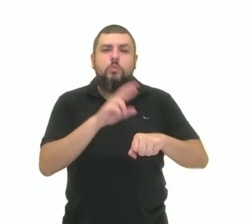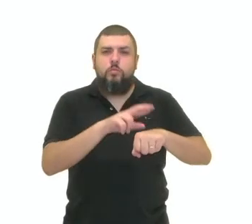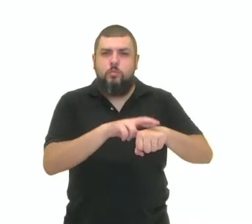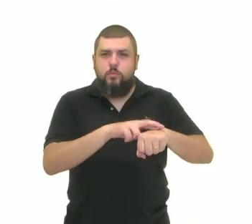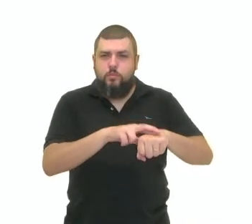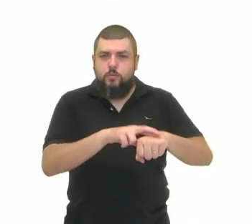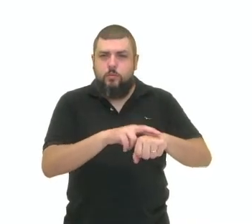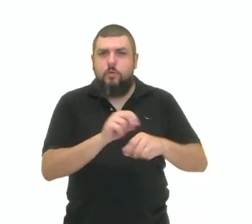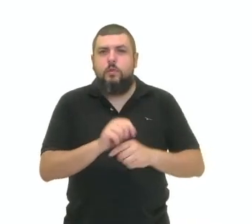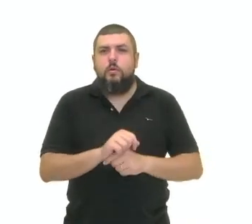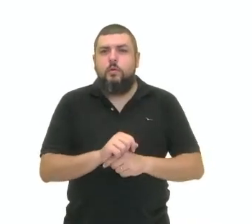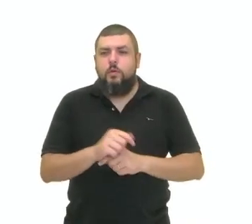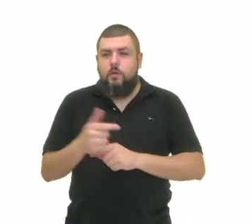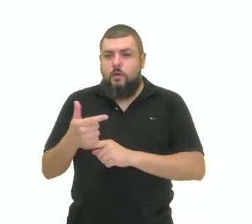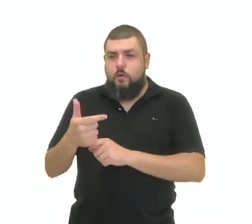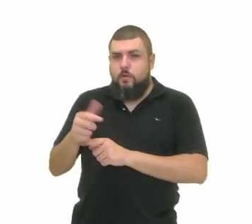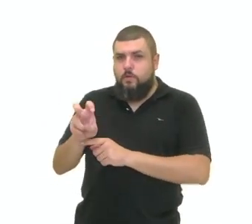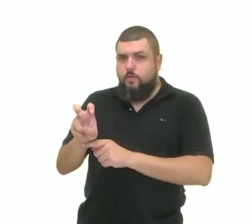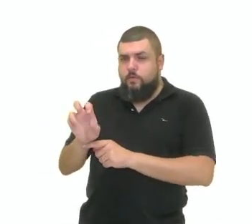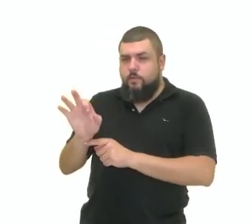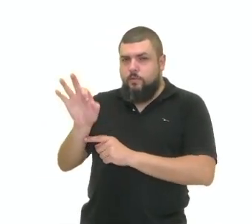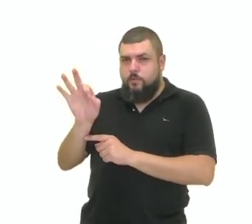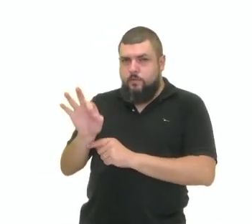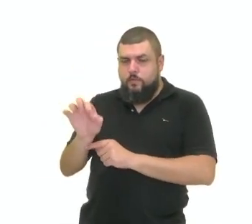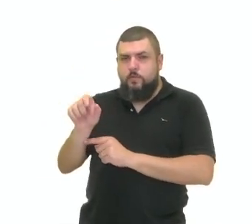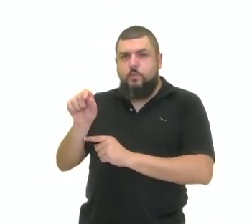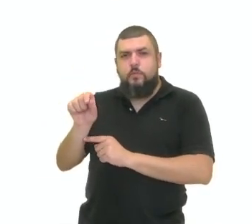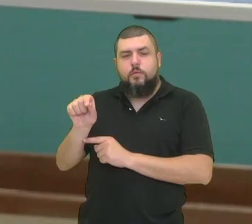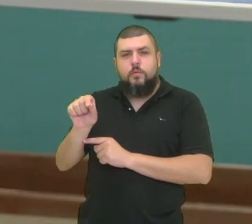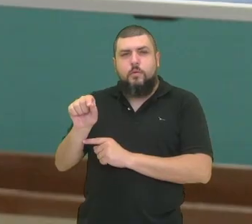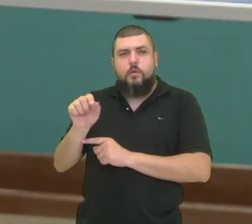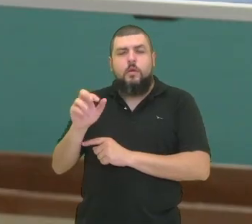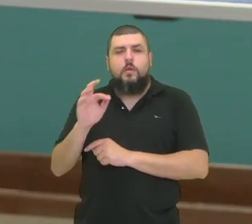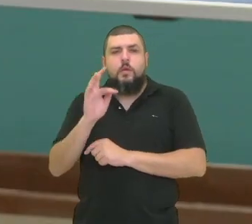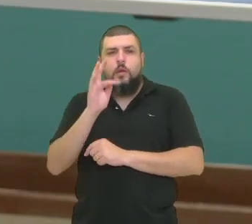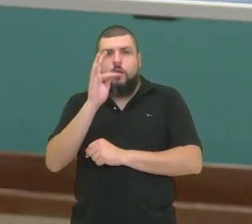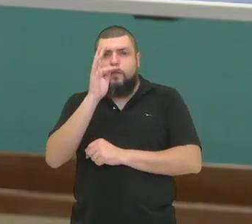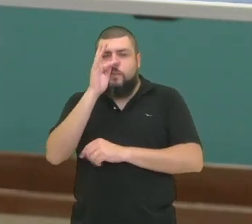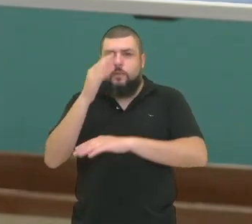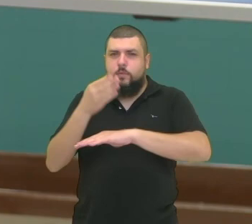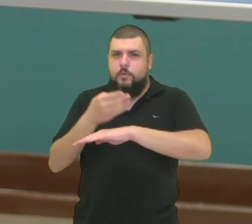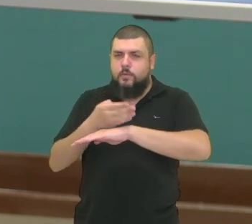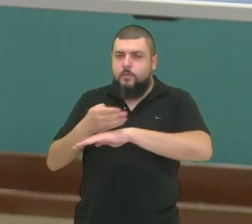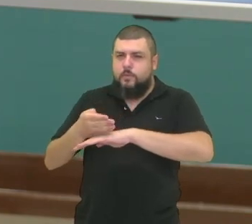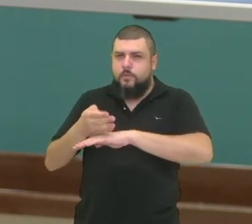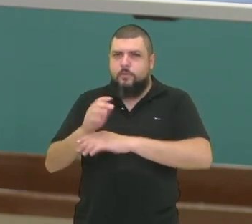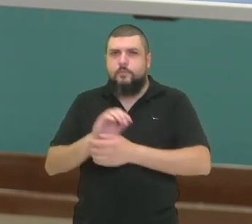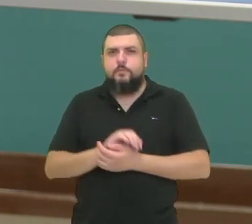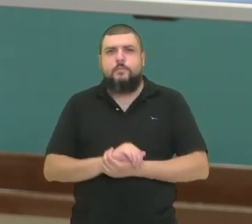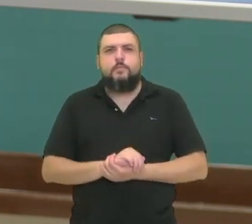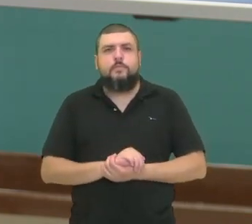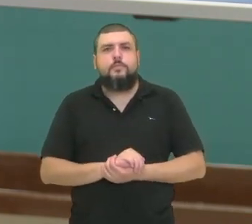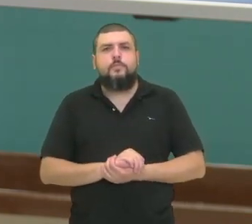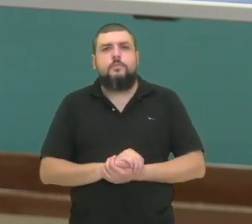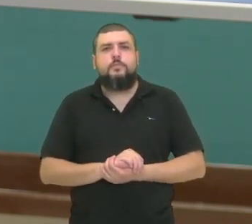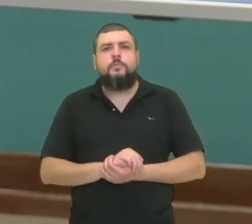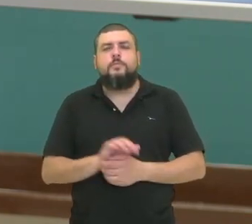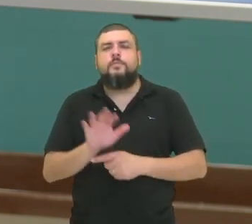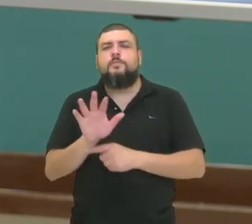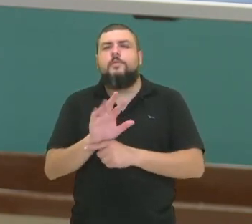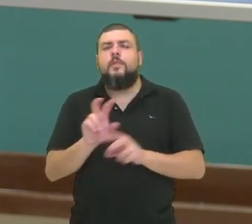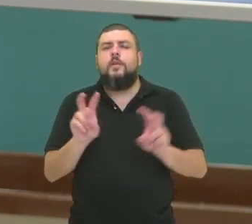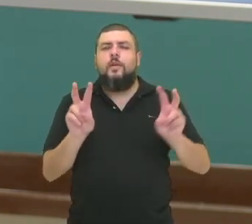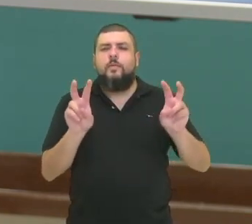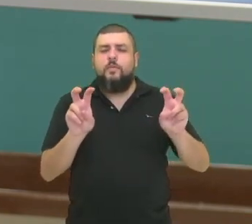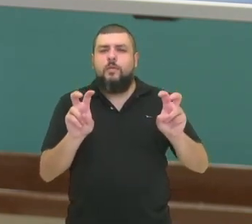púrpuras e 25% apresentavam flores brancas. Neste vídeo, nós falamos sobre os